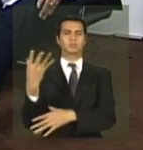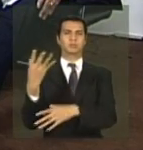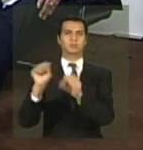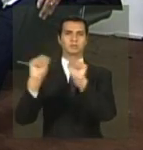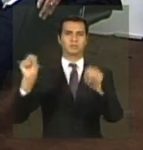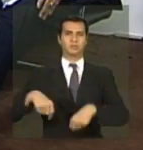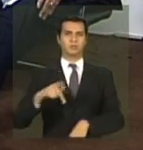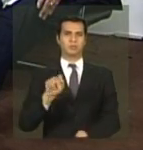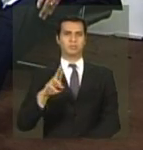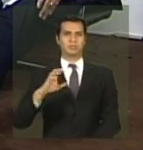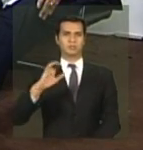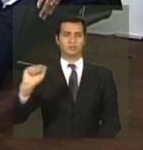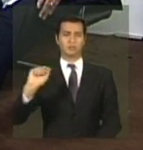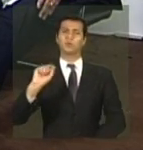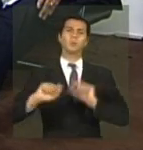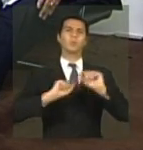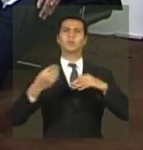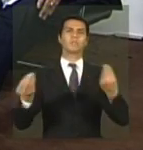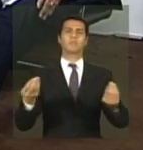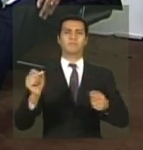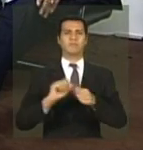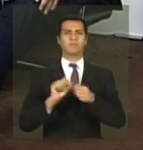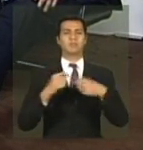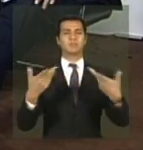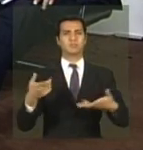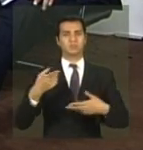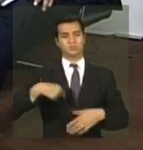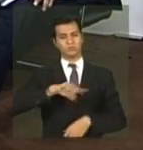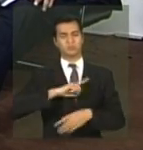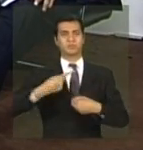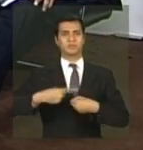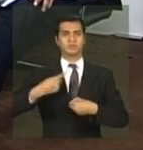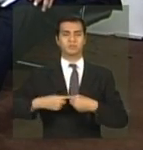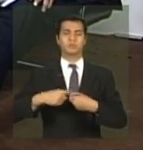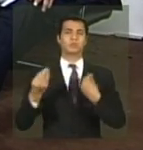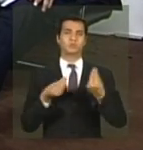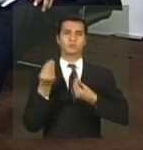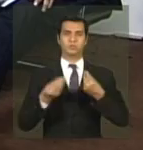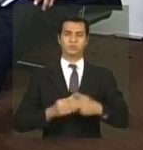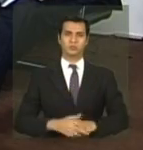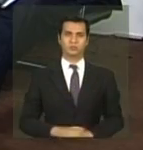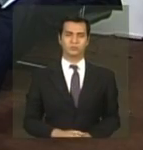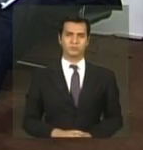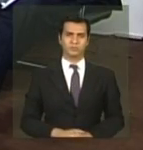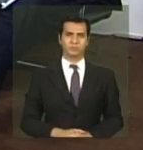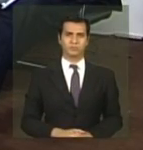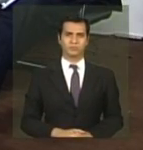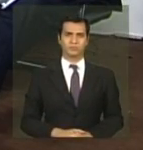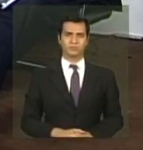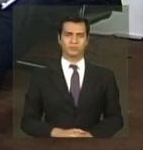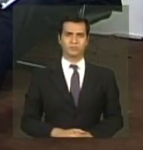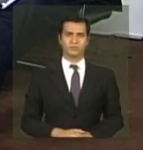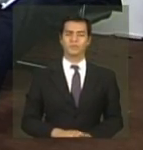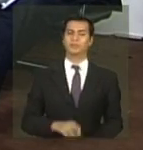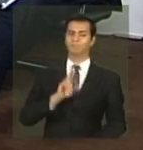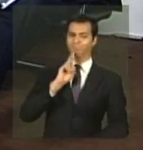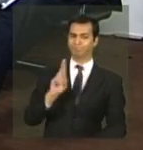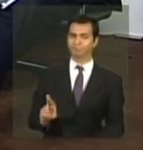pode fazer para agilizar esse processo? Talvez seja justamente exatamente o que você disse, essa exatamente maior integração das partes,